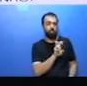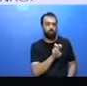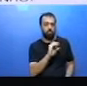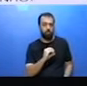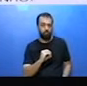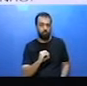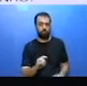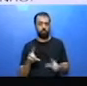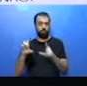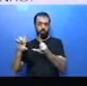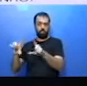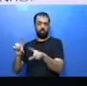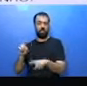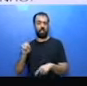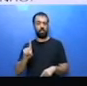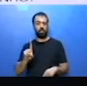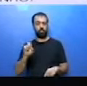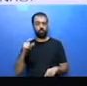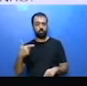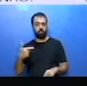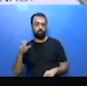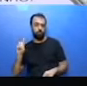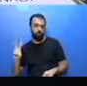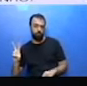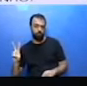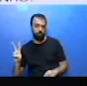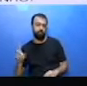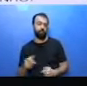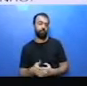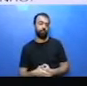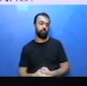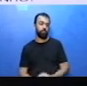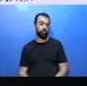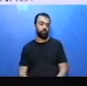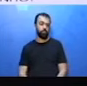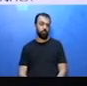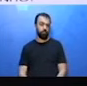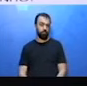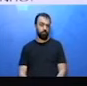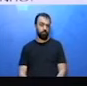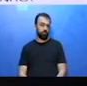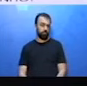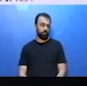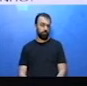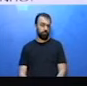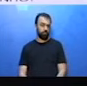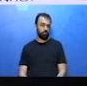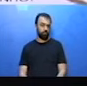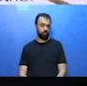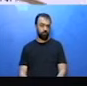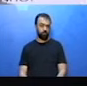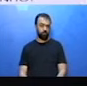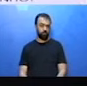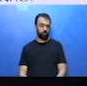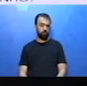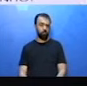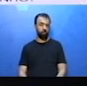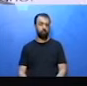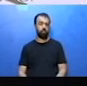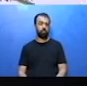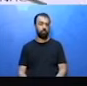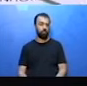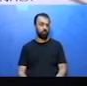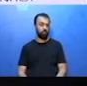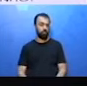aqui eu tenho 172 porque ele quer o tal e a patrícia tinha né porque ela tinha uma quantidade